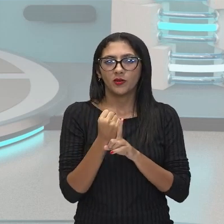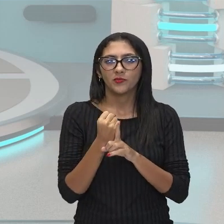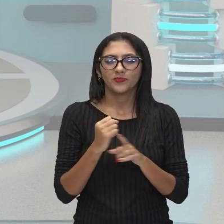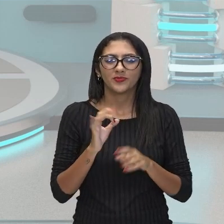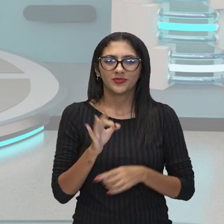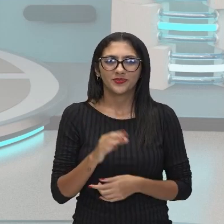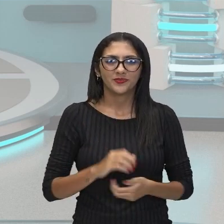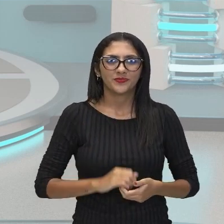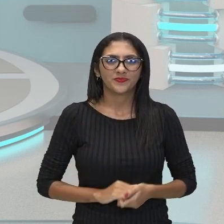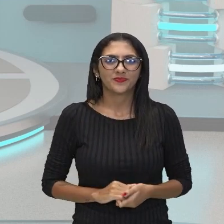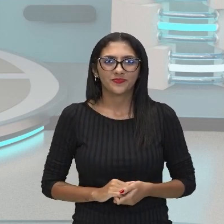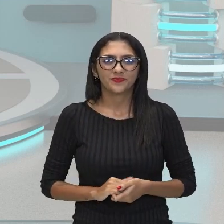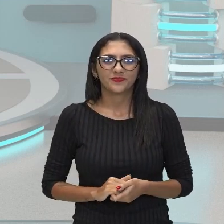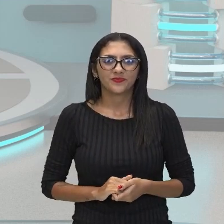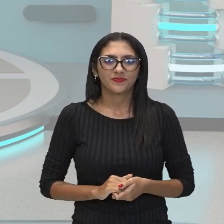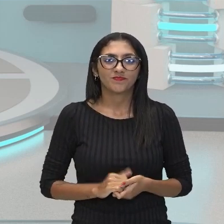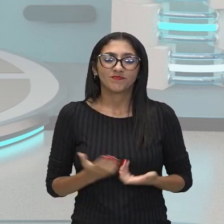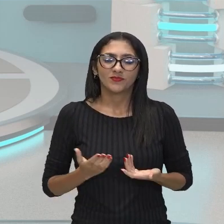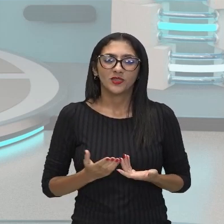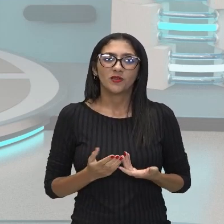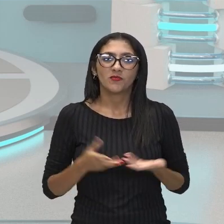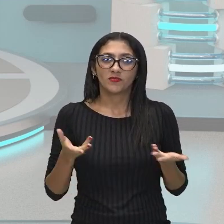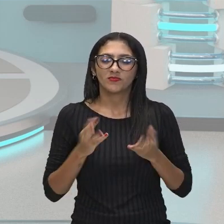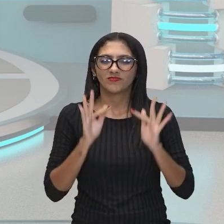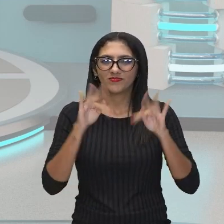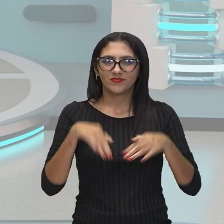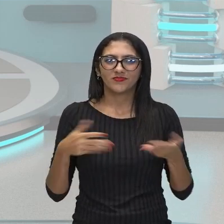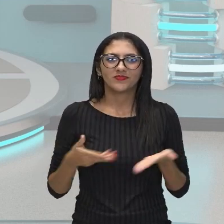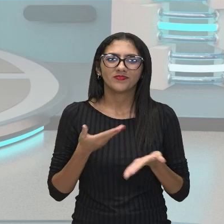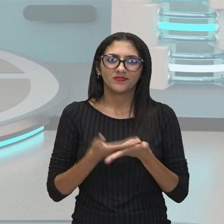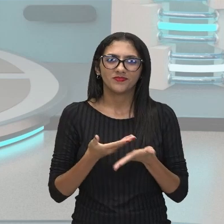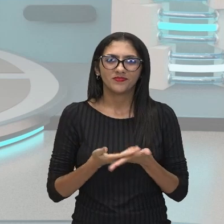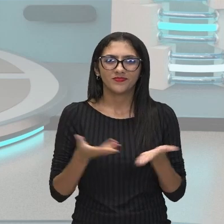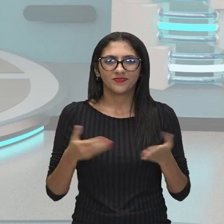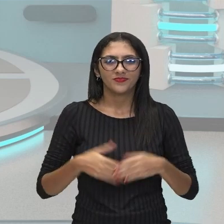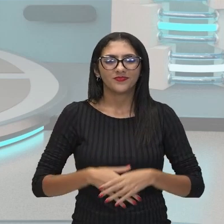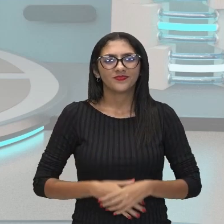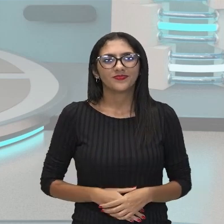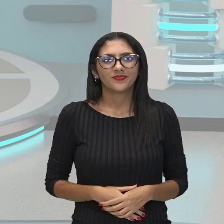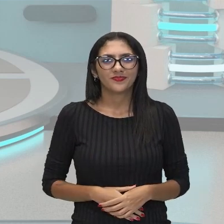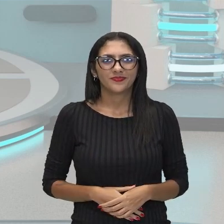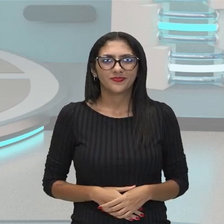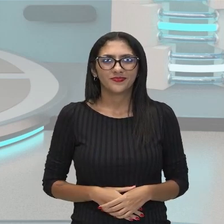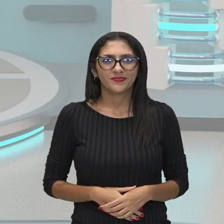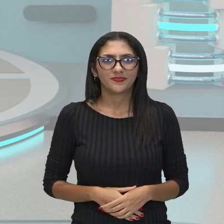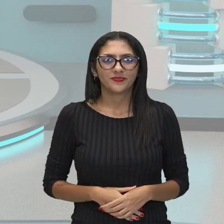Certo, gente? Dito isso, vamos finalizar a nossa aula aqui.